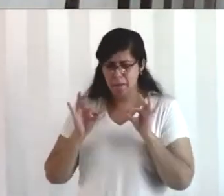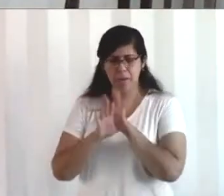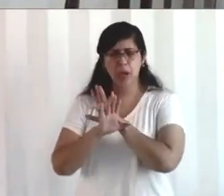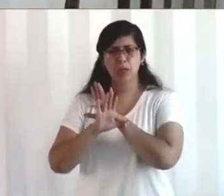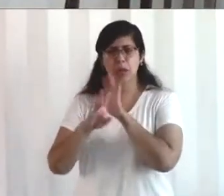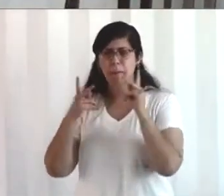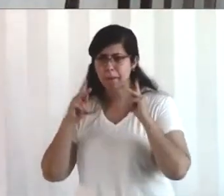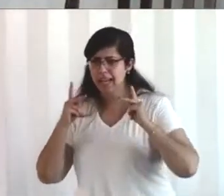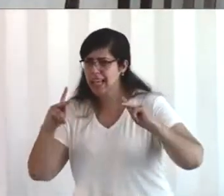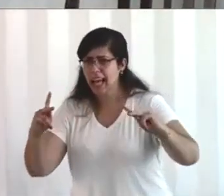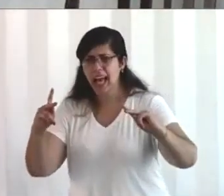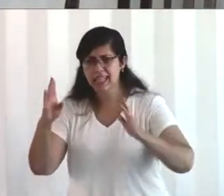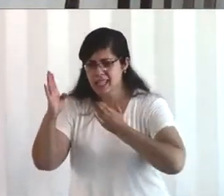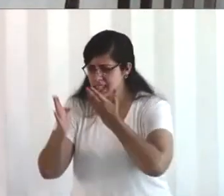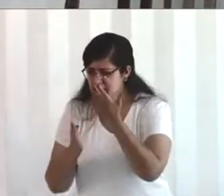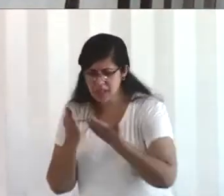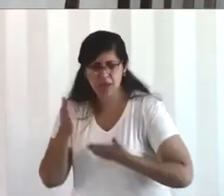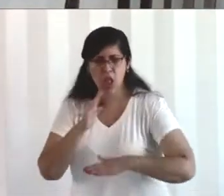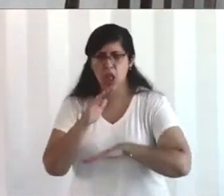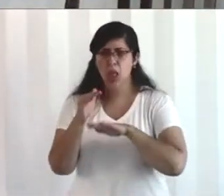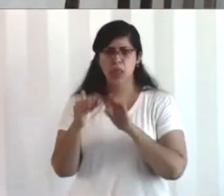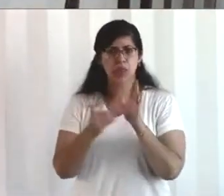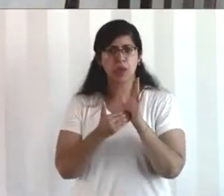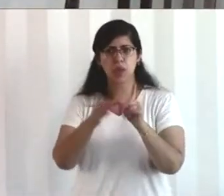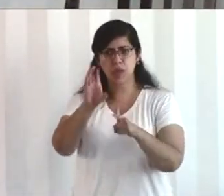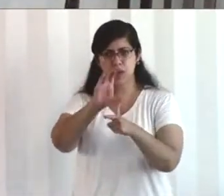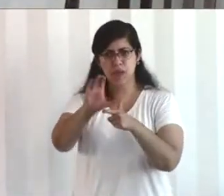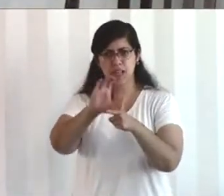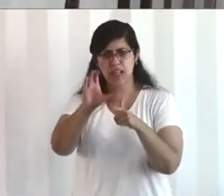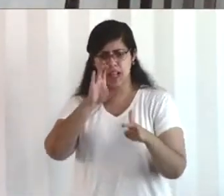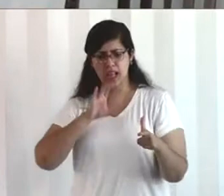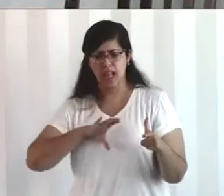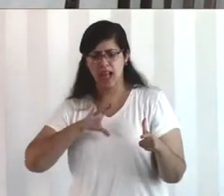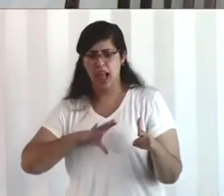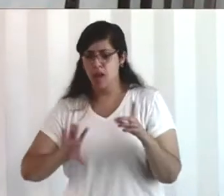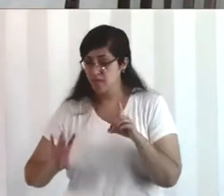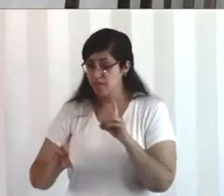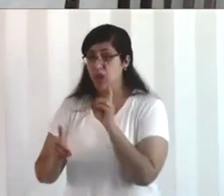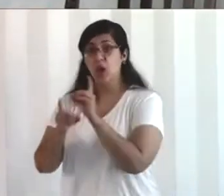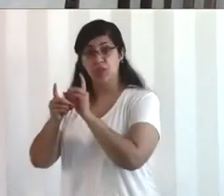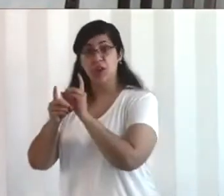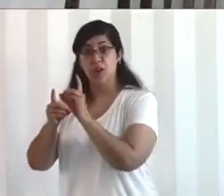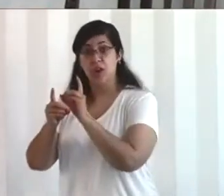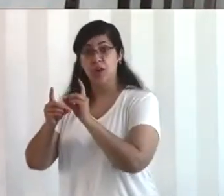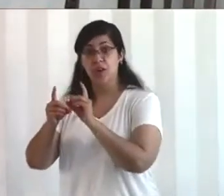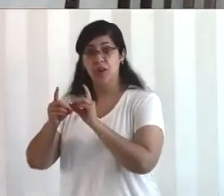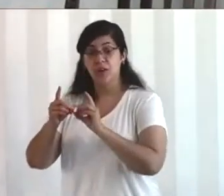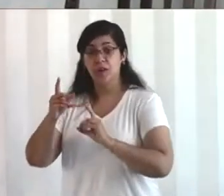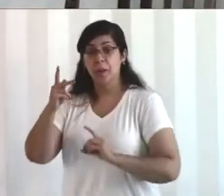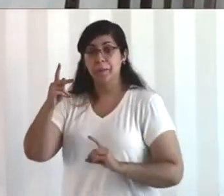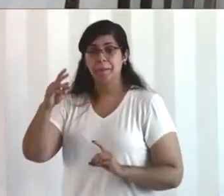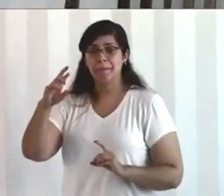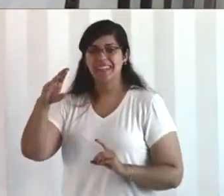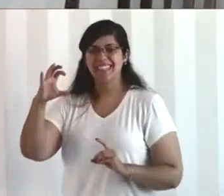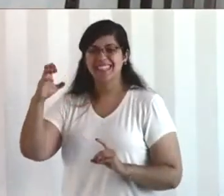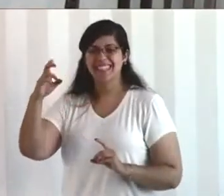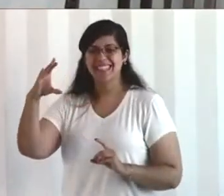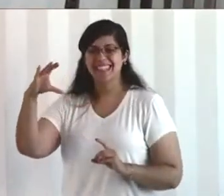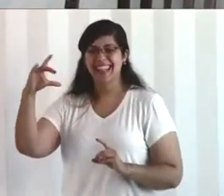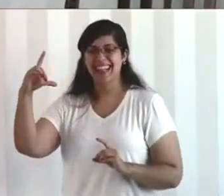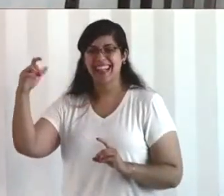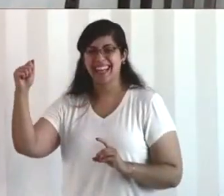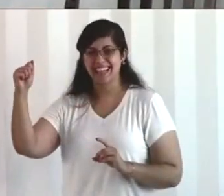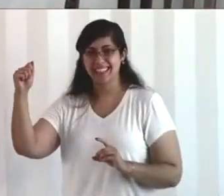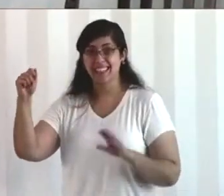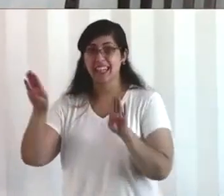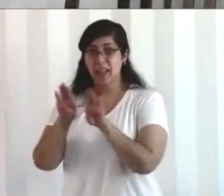disso, quando Paulo havia chegado a Corinto, Paulo foi encontrar Priscila e Áquila, se reuniu com eles, eles eram